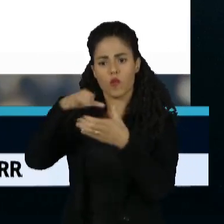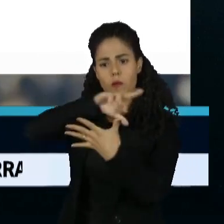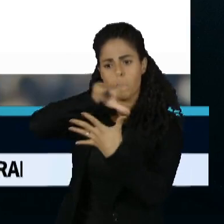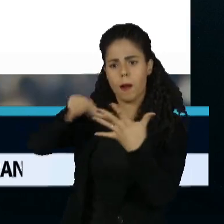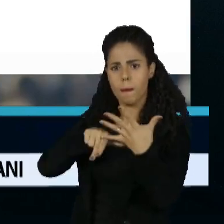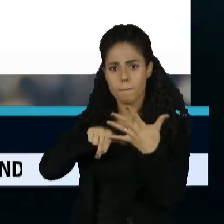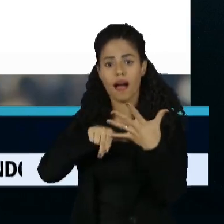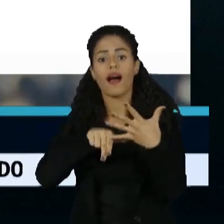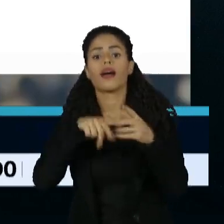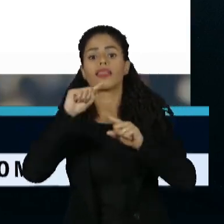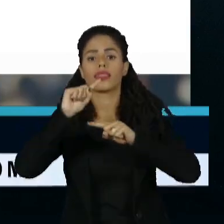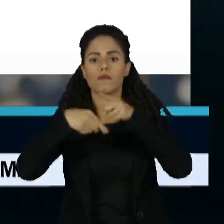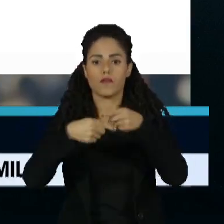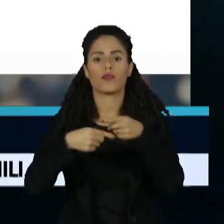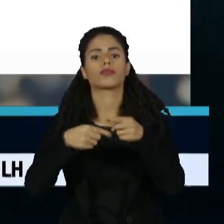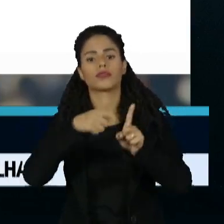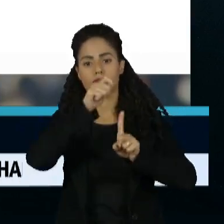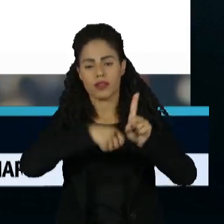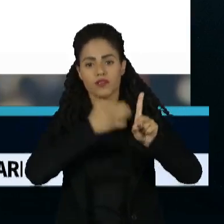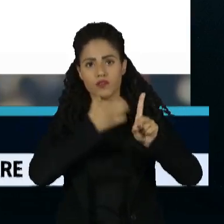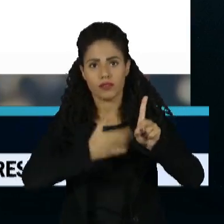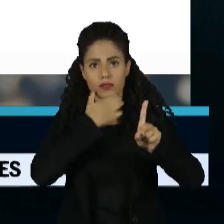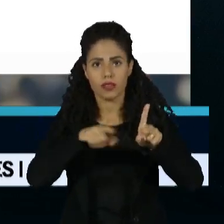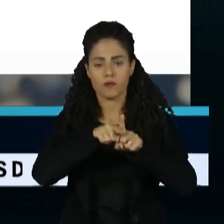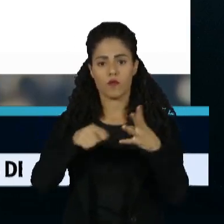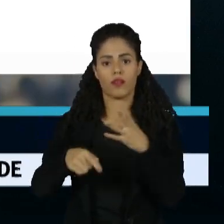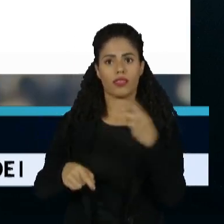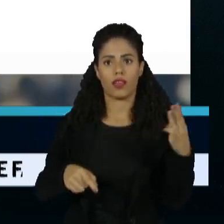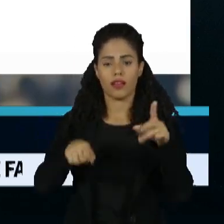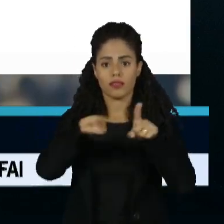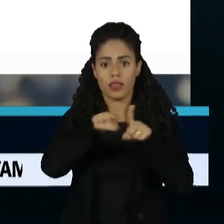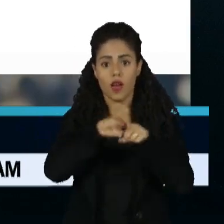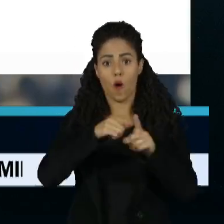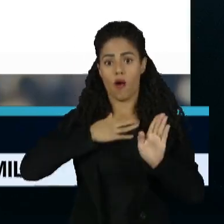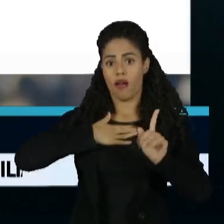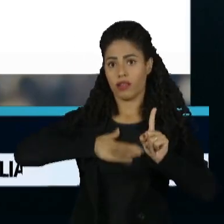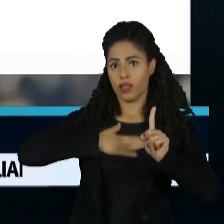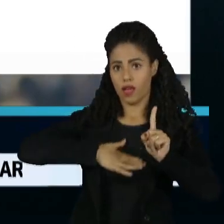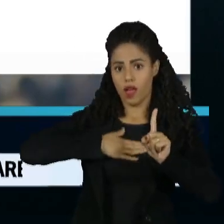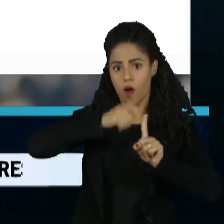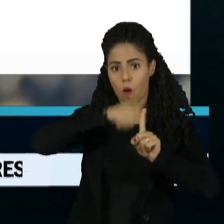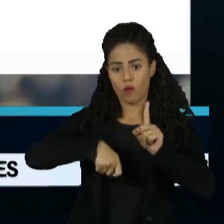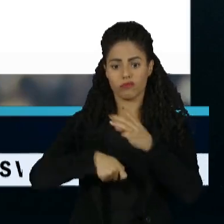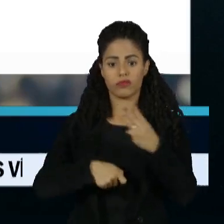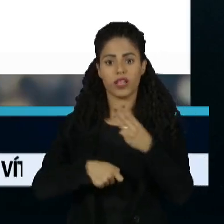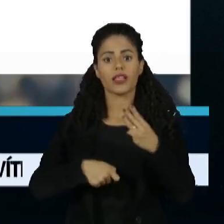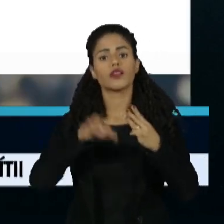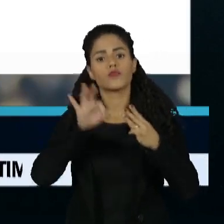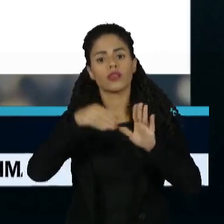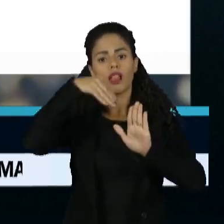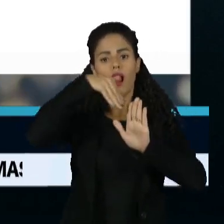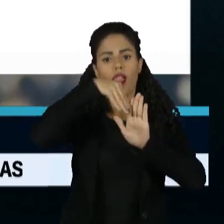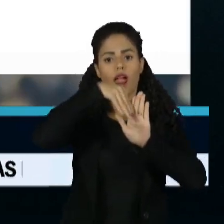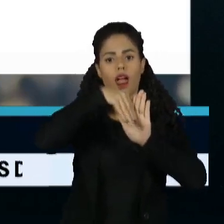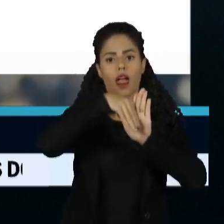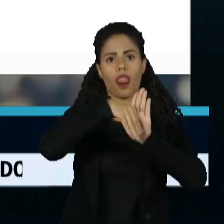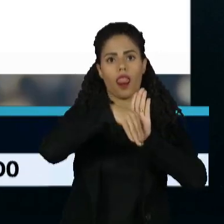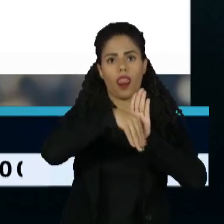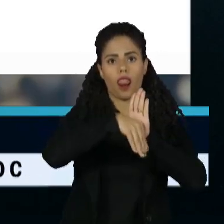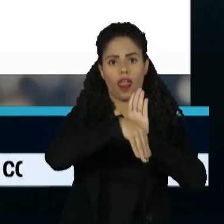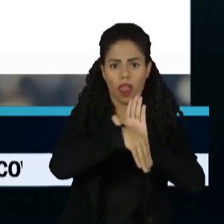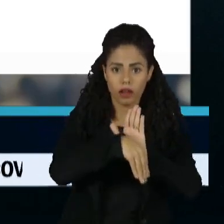dezembro eram 43 em agosto deste ano o número caiu para 33%. os que confiam pouco eram